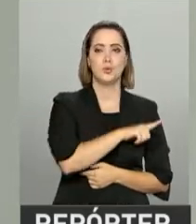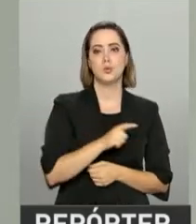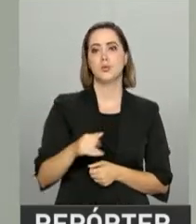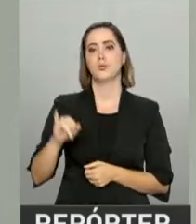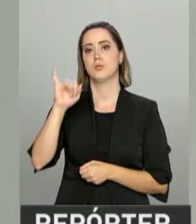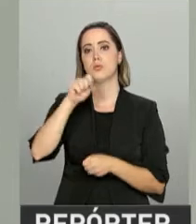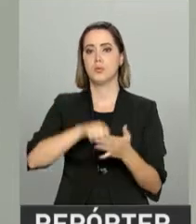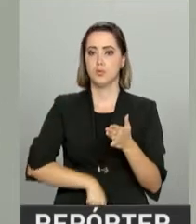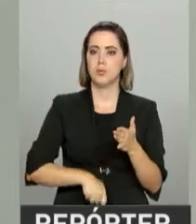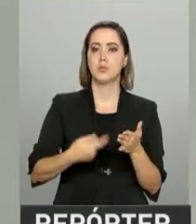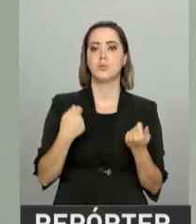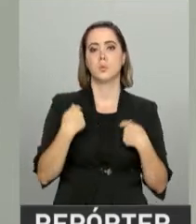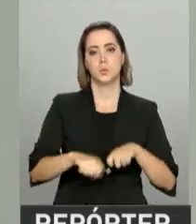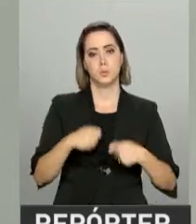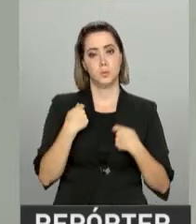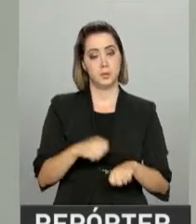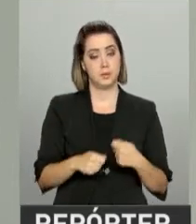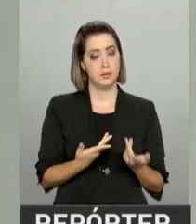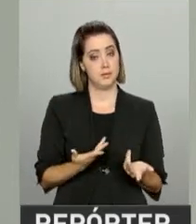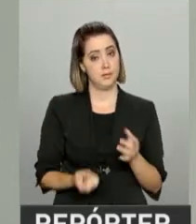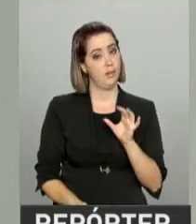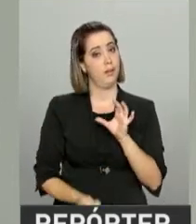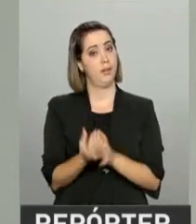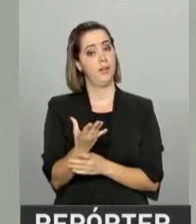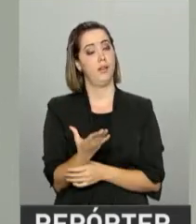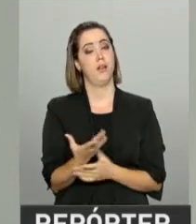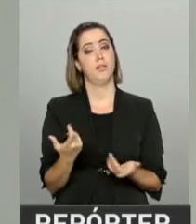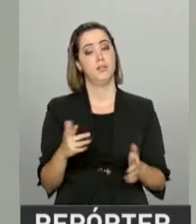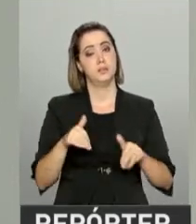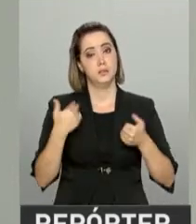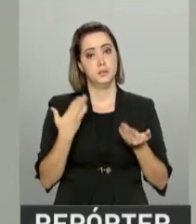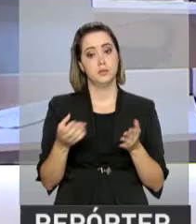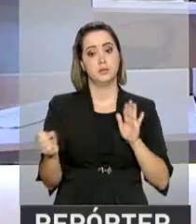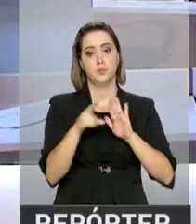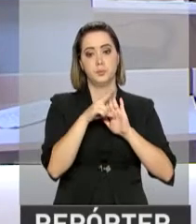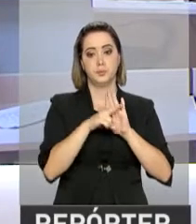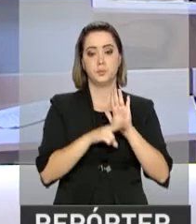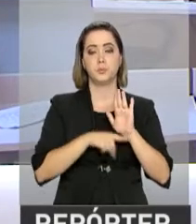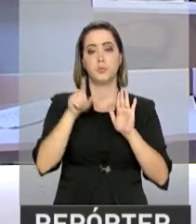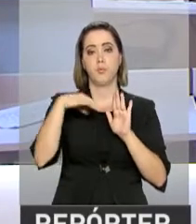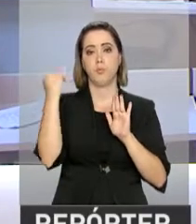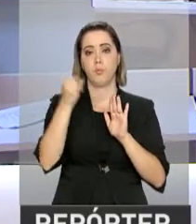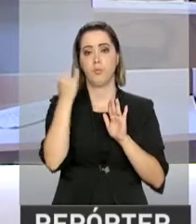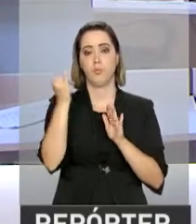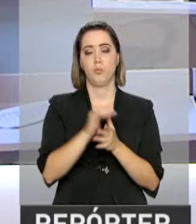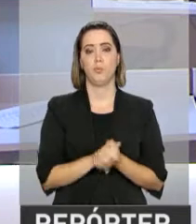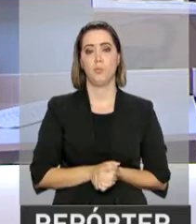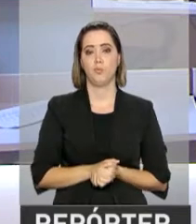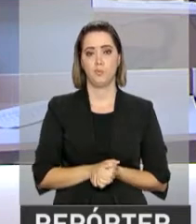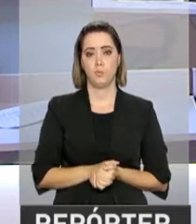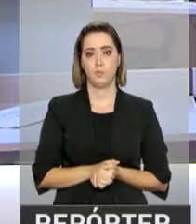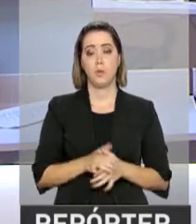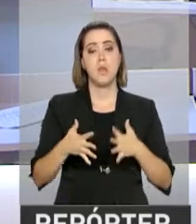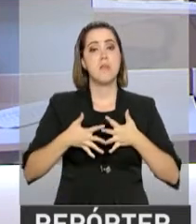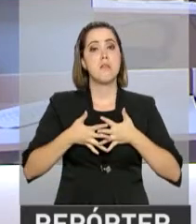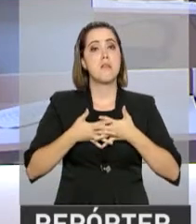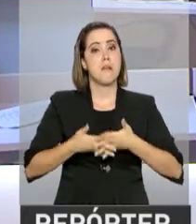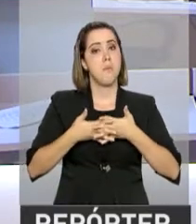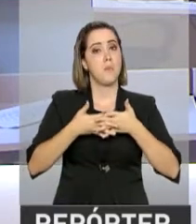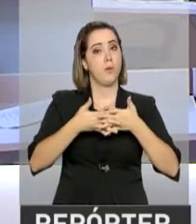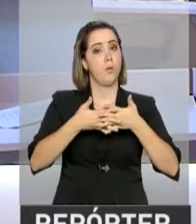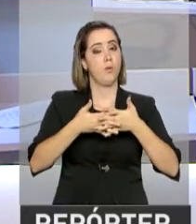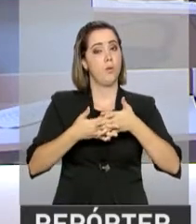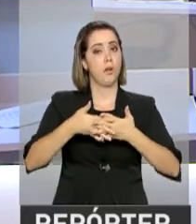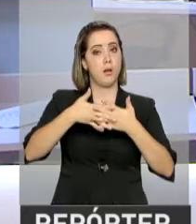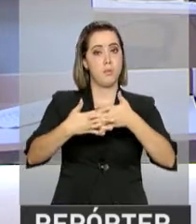e gastos em outras áreas a reforma da previdência essência caminhões parados em atoleiros na